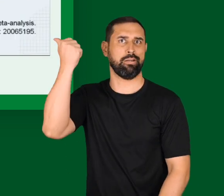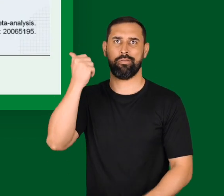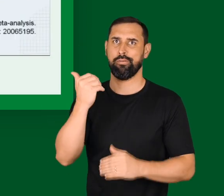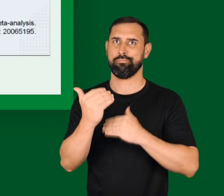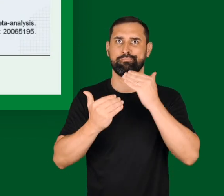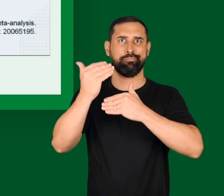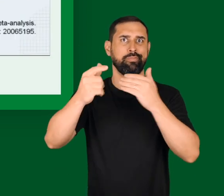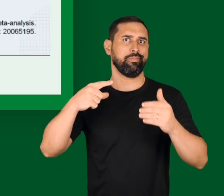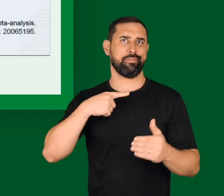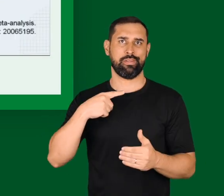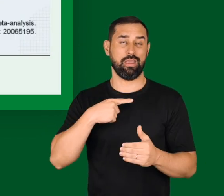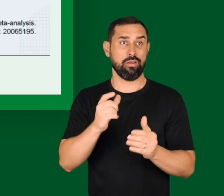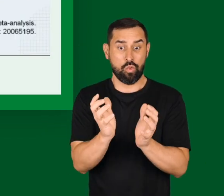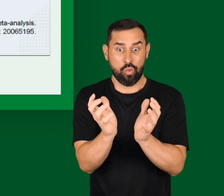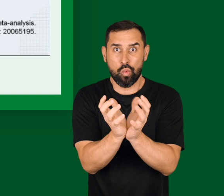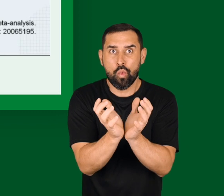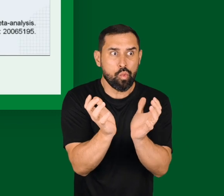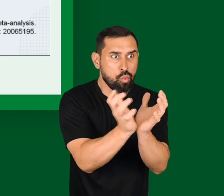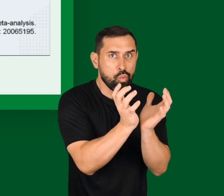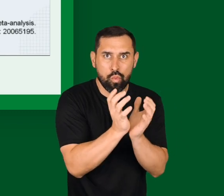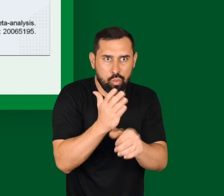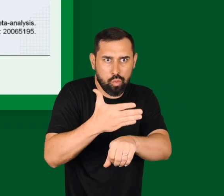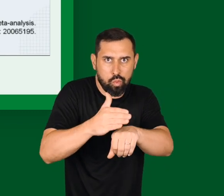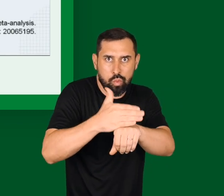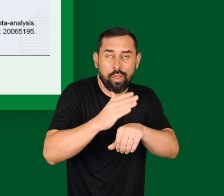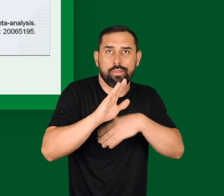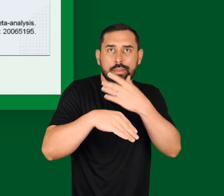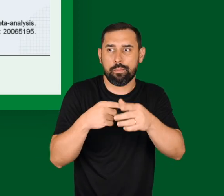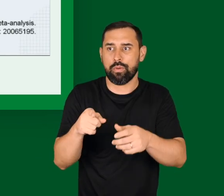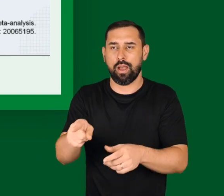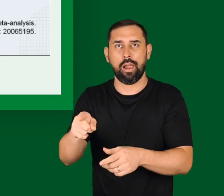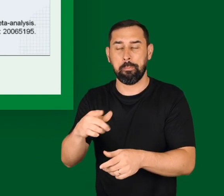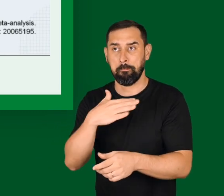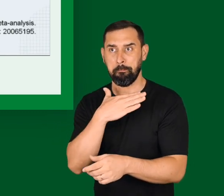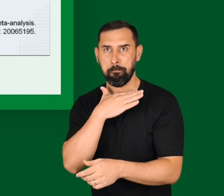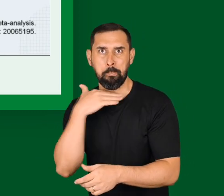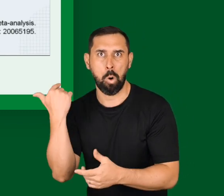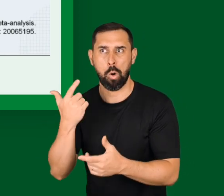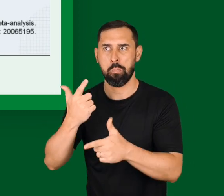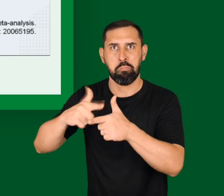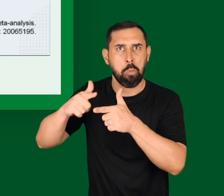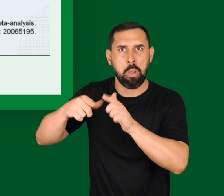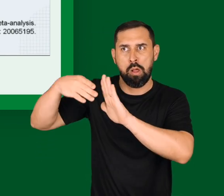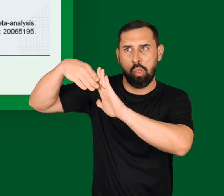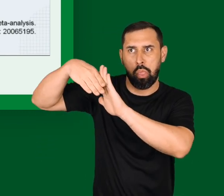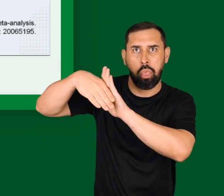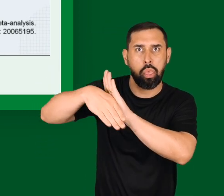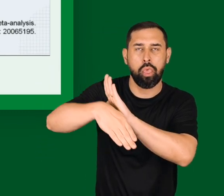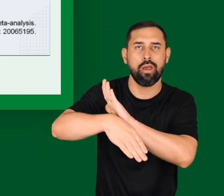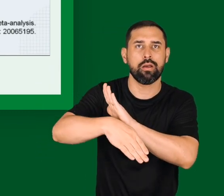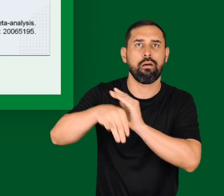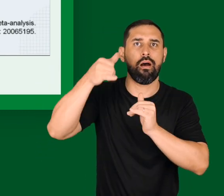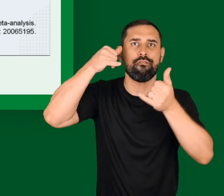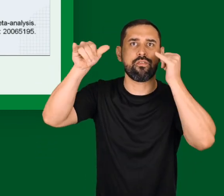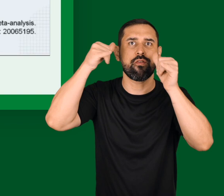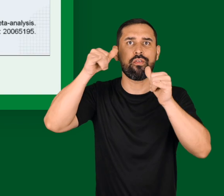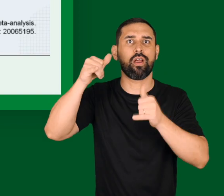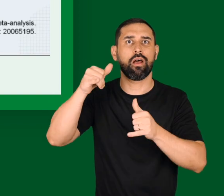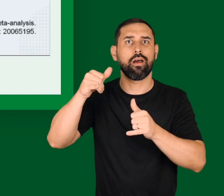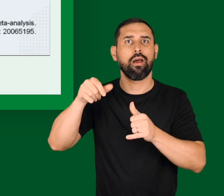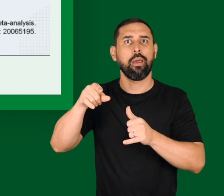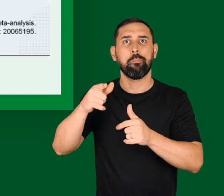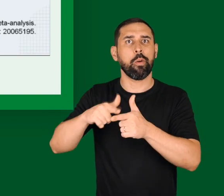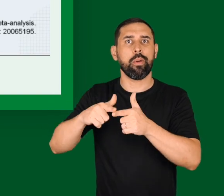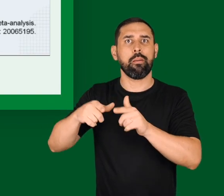melhora quando você treinou essas equipes em resposta rápida, o desfecho de morte, de desfechos ruins para